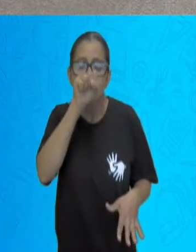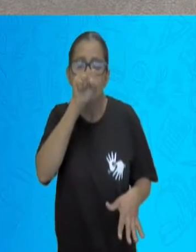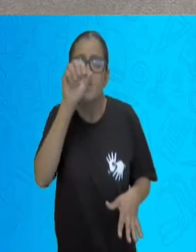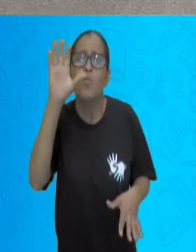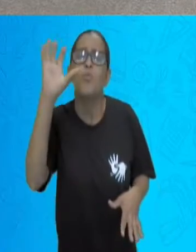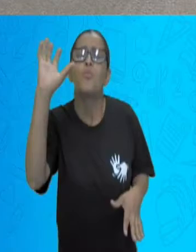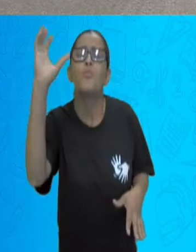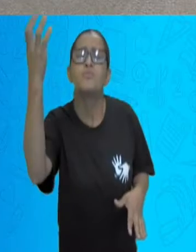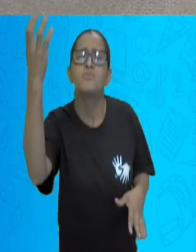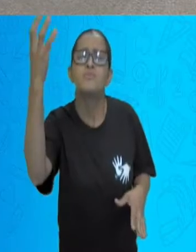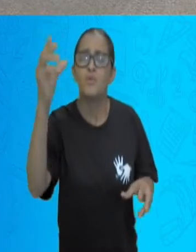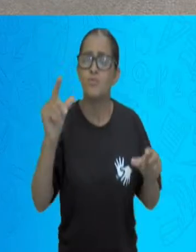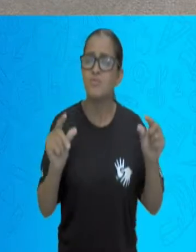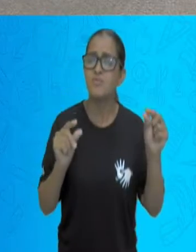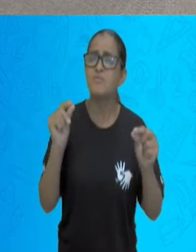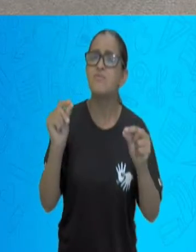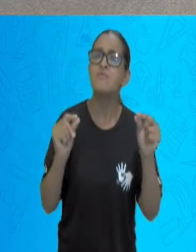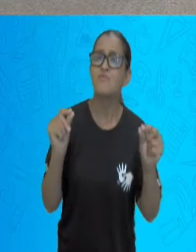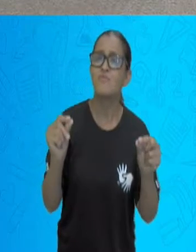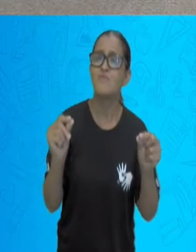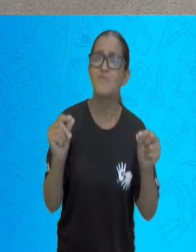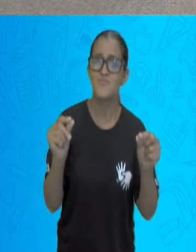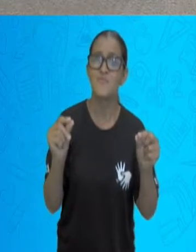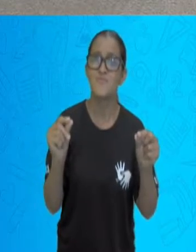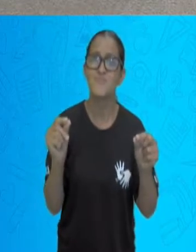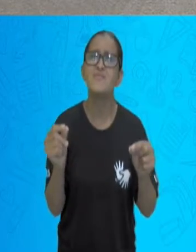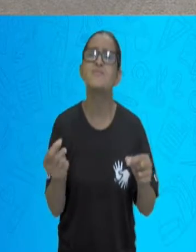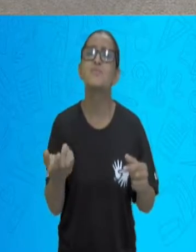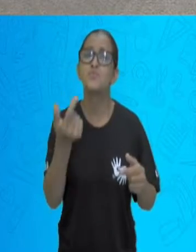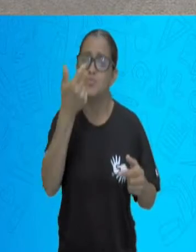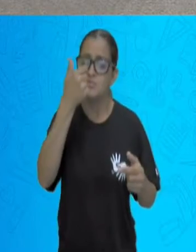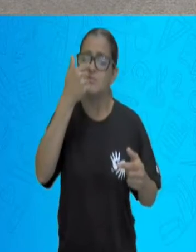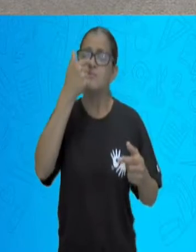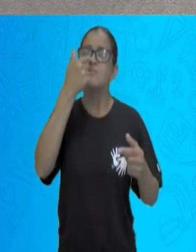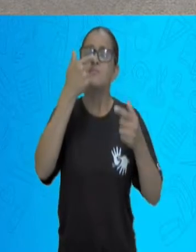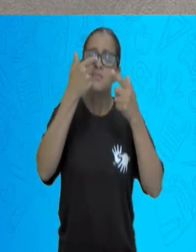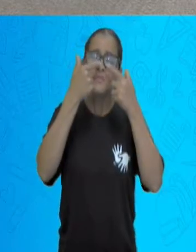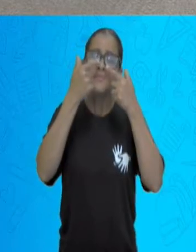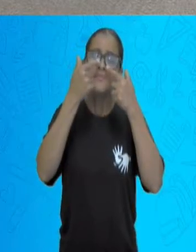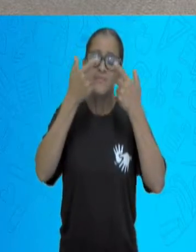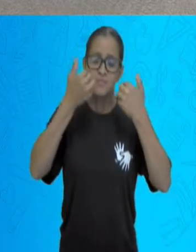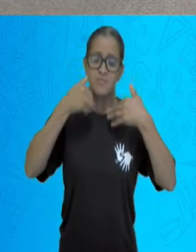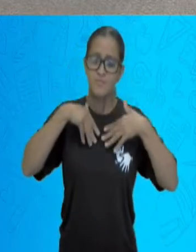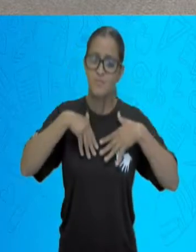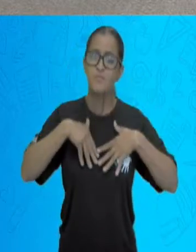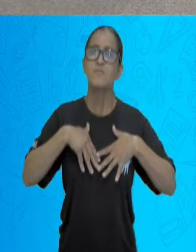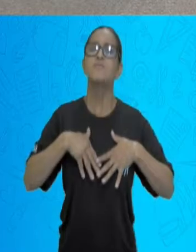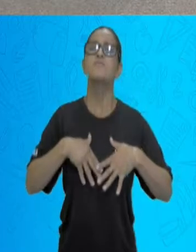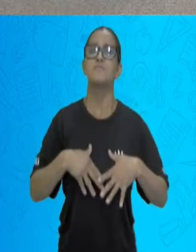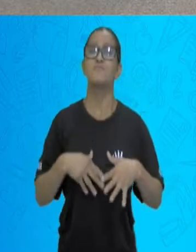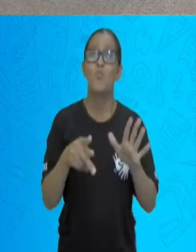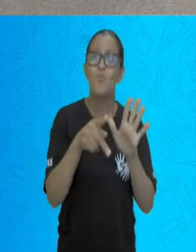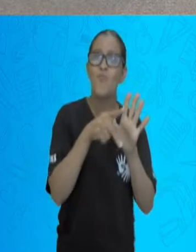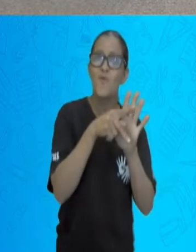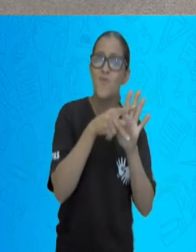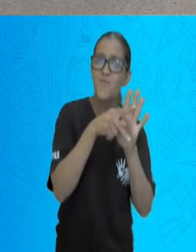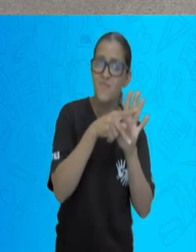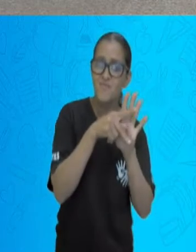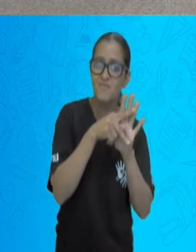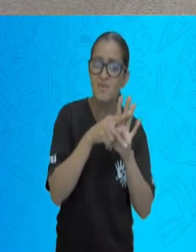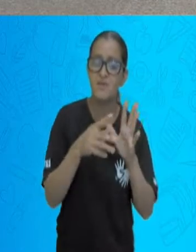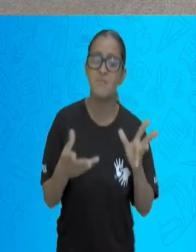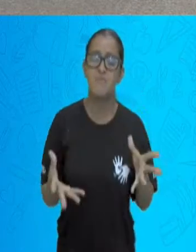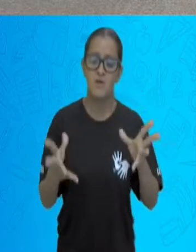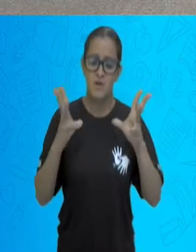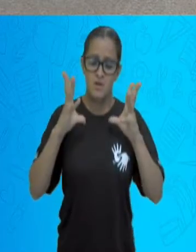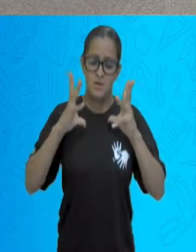pela minha fossa nasal, eu tenho estruturas dentro da minha narina que são próprias para fazer uma